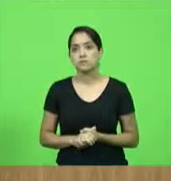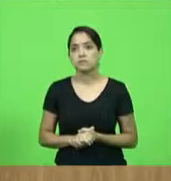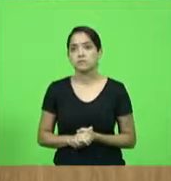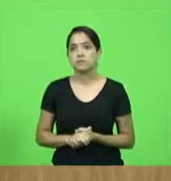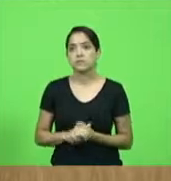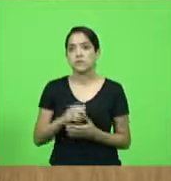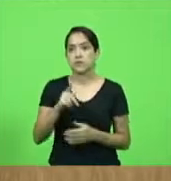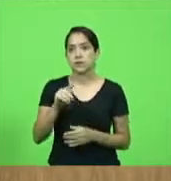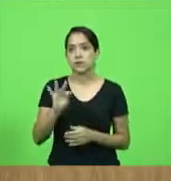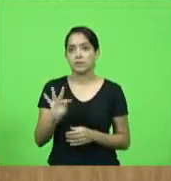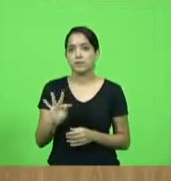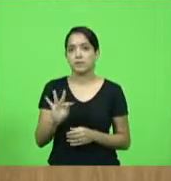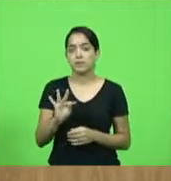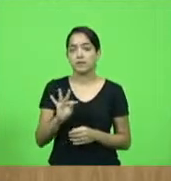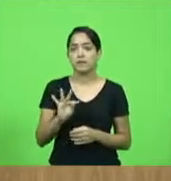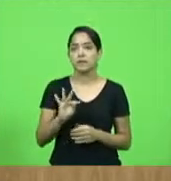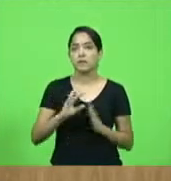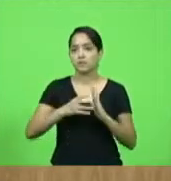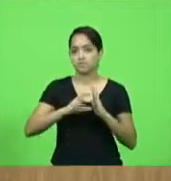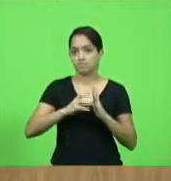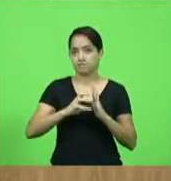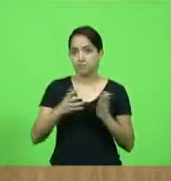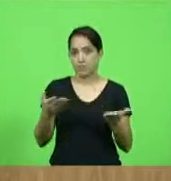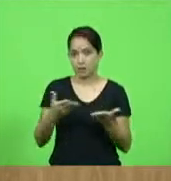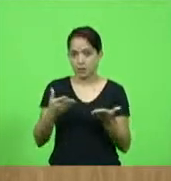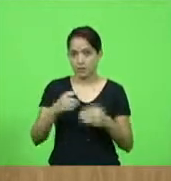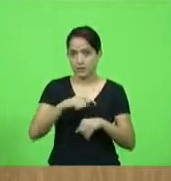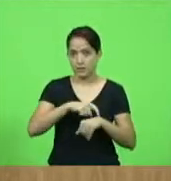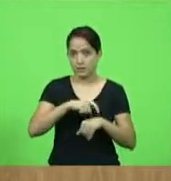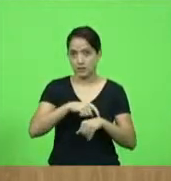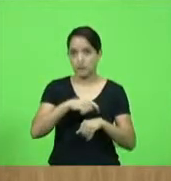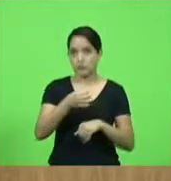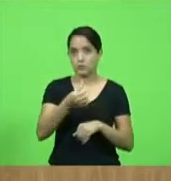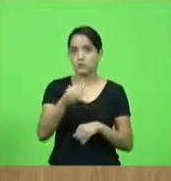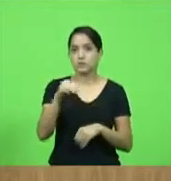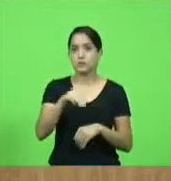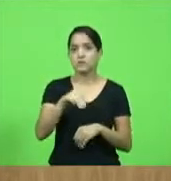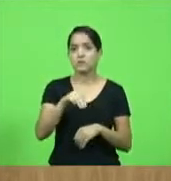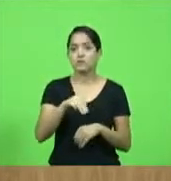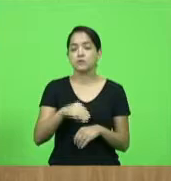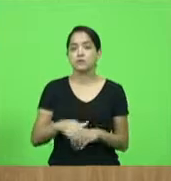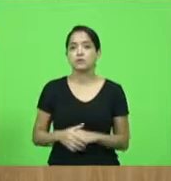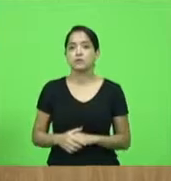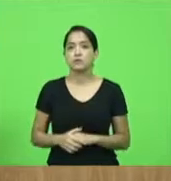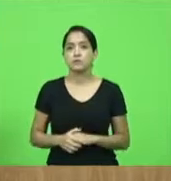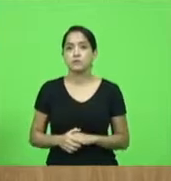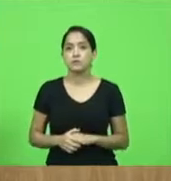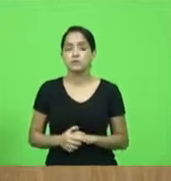PT, Partido dos Trabalhadores, por 6 minutos. Alguém faz uso da palavra?